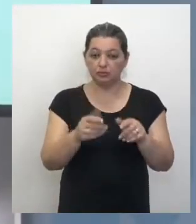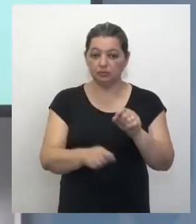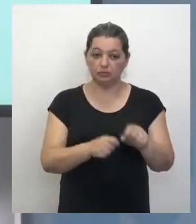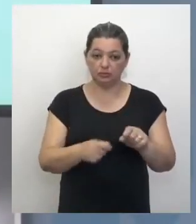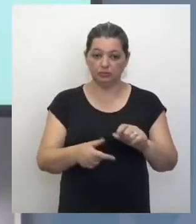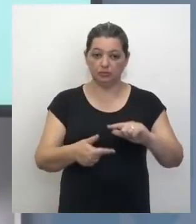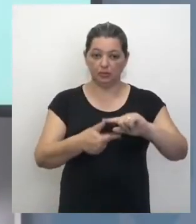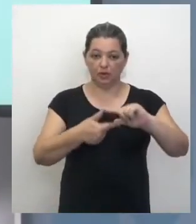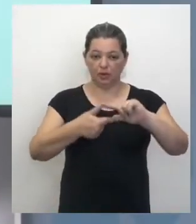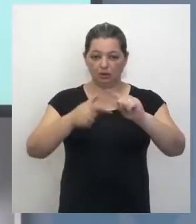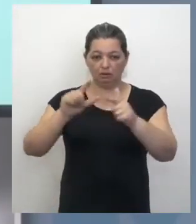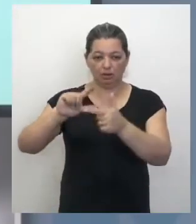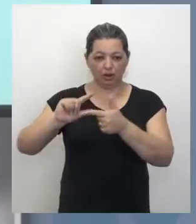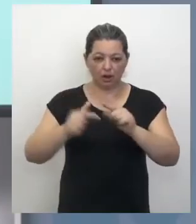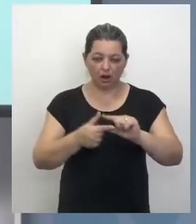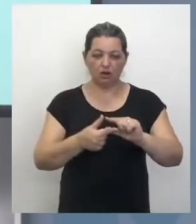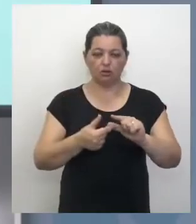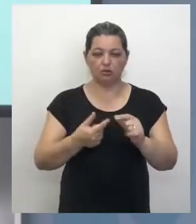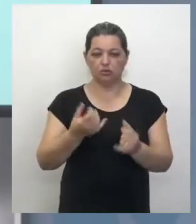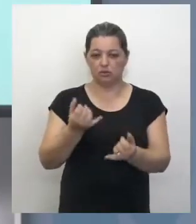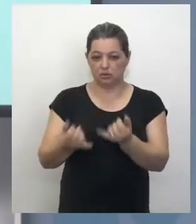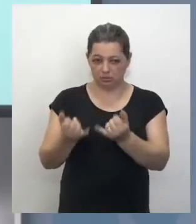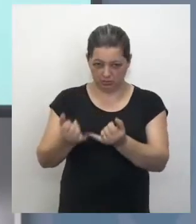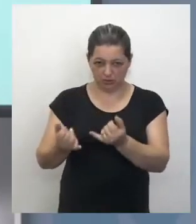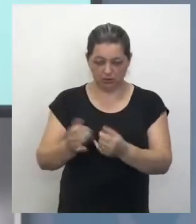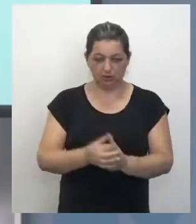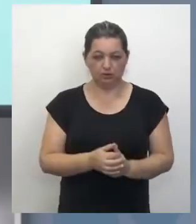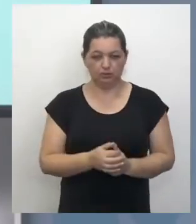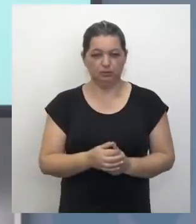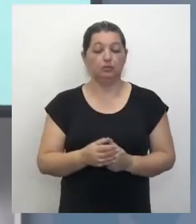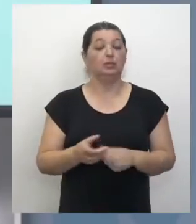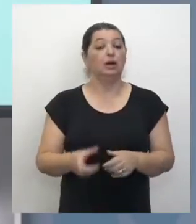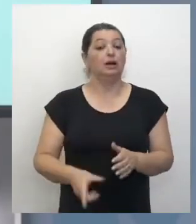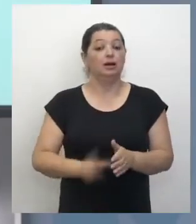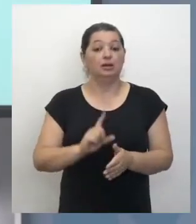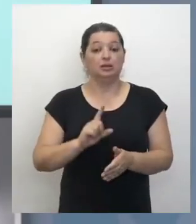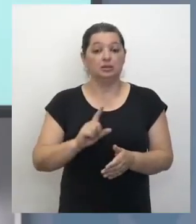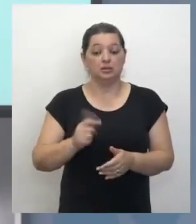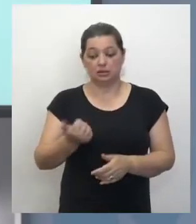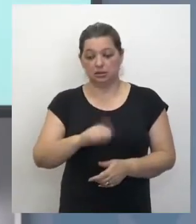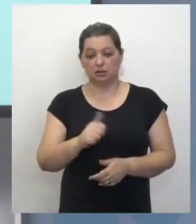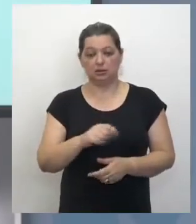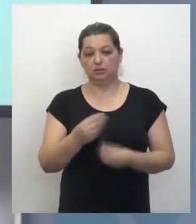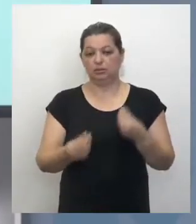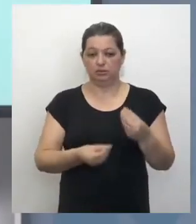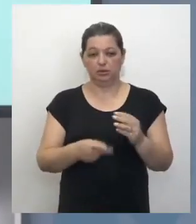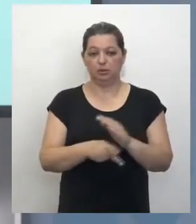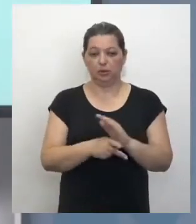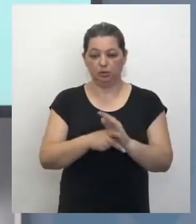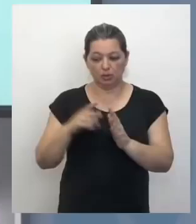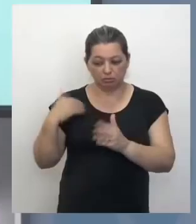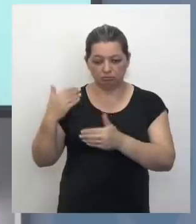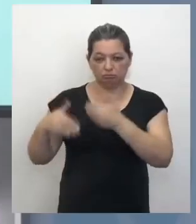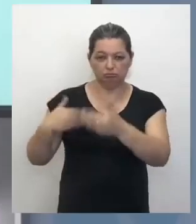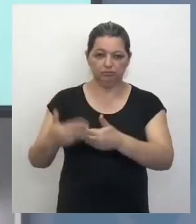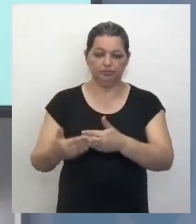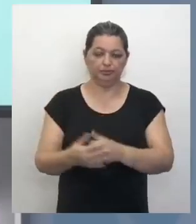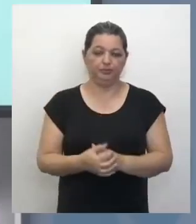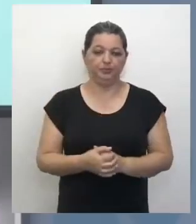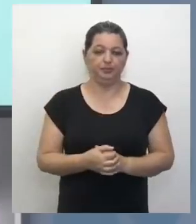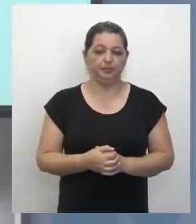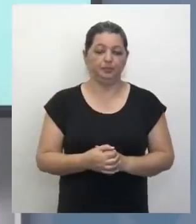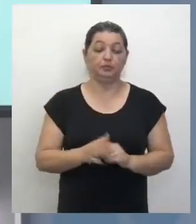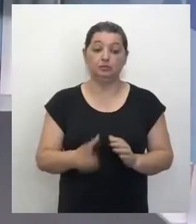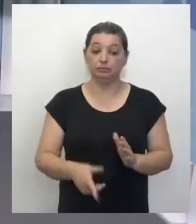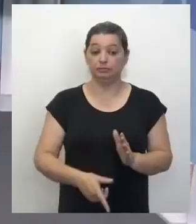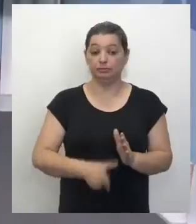triângulos semelhantes, nós vamos falar um pouquinho sobre ele, mas antes a gente vai analisar o Teorema de Tales, porque é uma consequência dele, tá certo? Mas antes